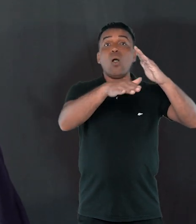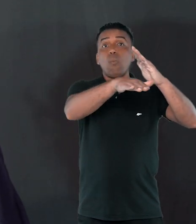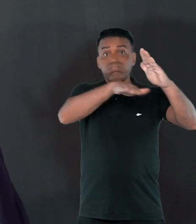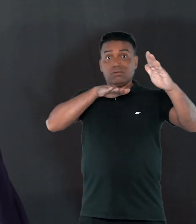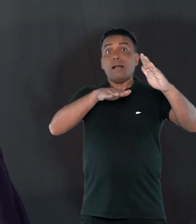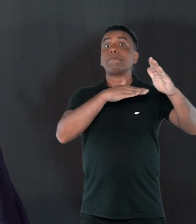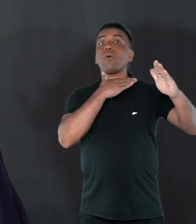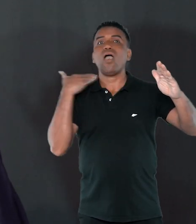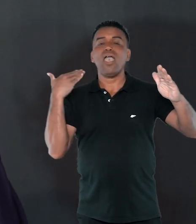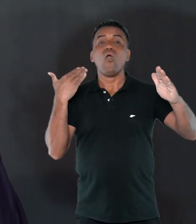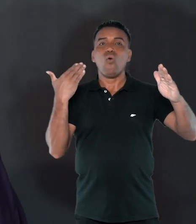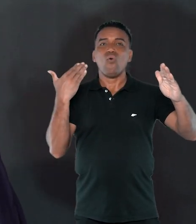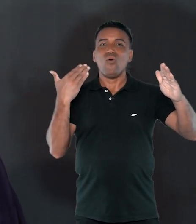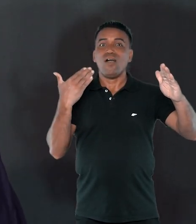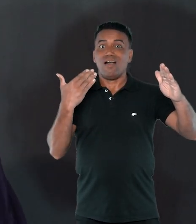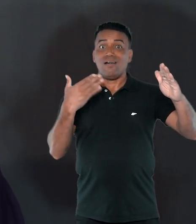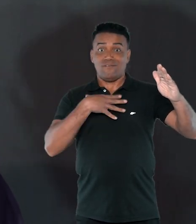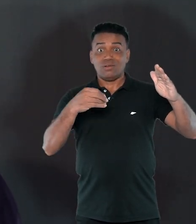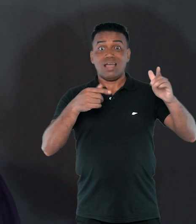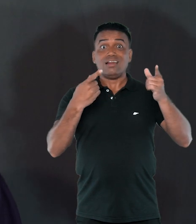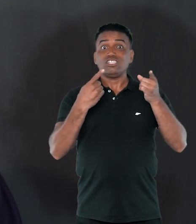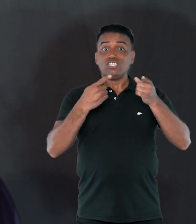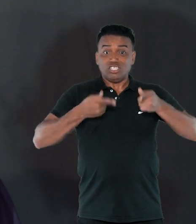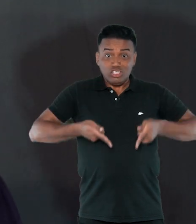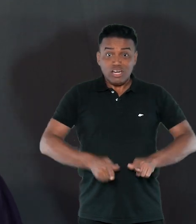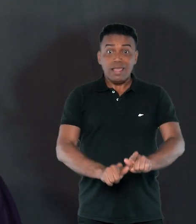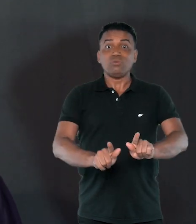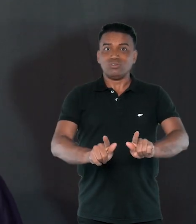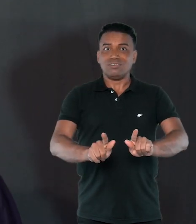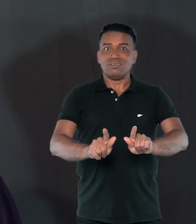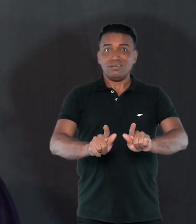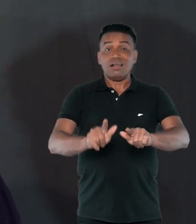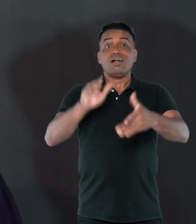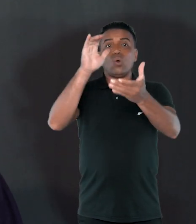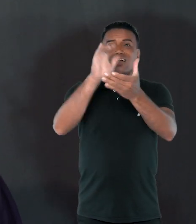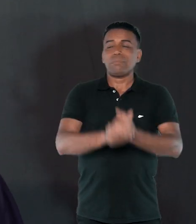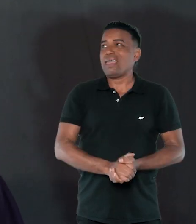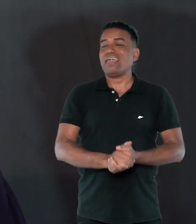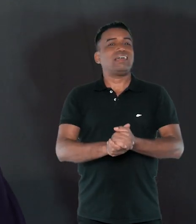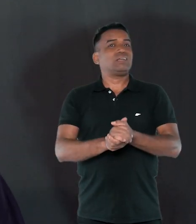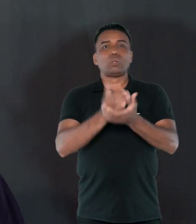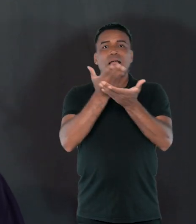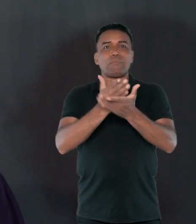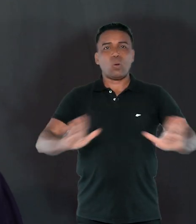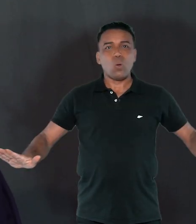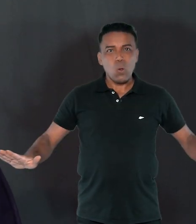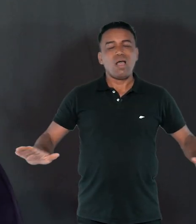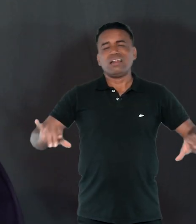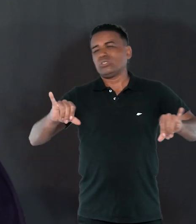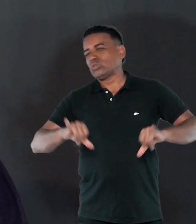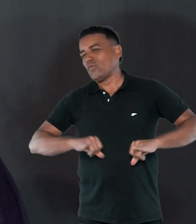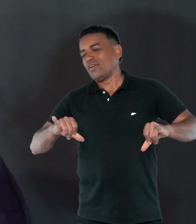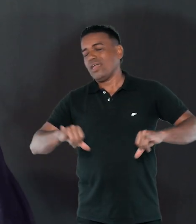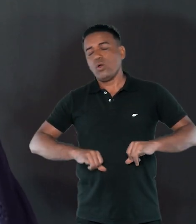desse jeito, eram gêmeos. Isso, né, acabou que o casamento dela também não foi em frente, mas ela sofreu muito com isso. E aí que eu